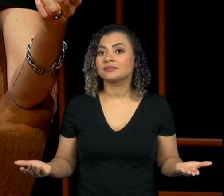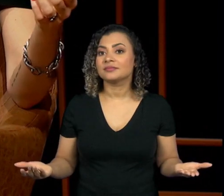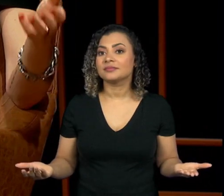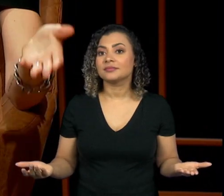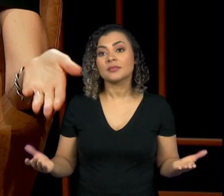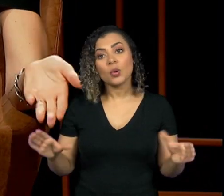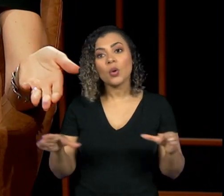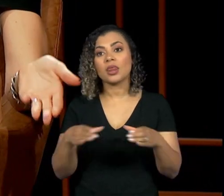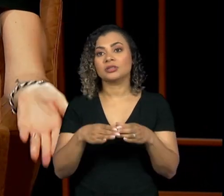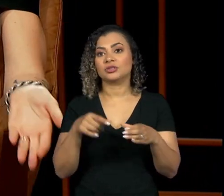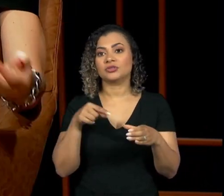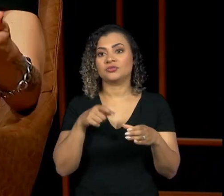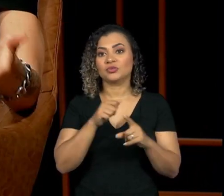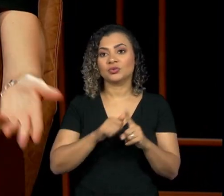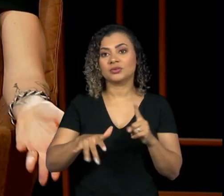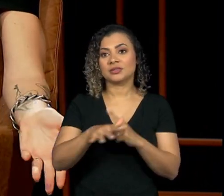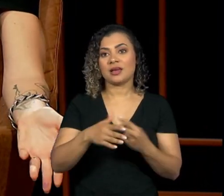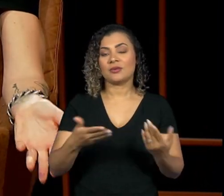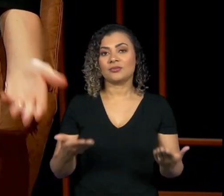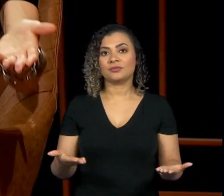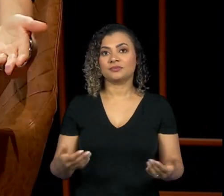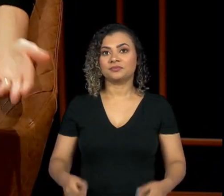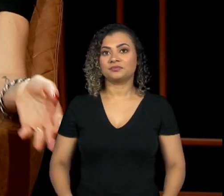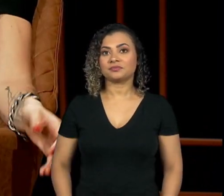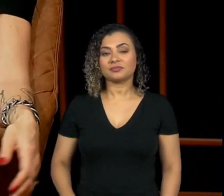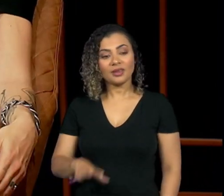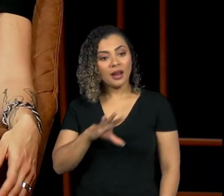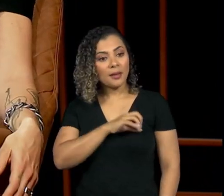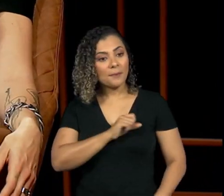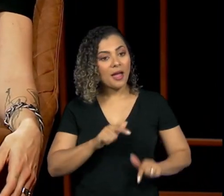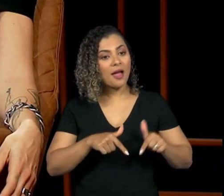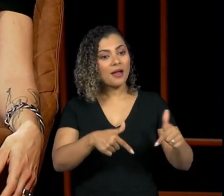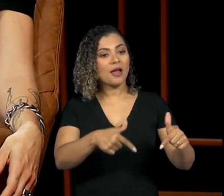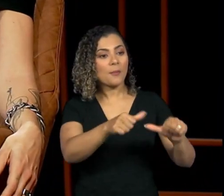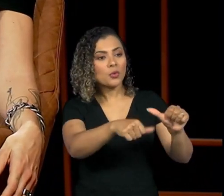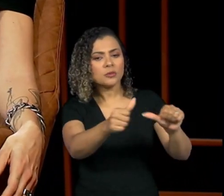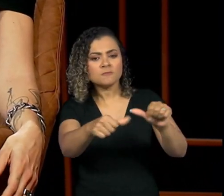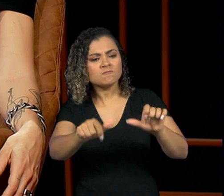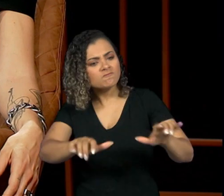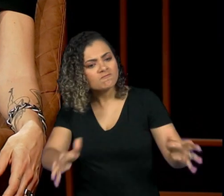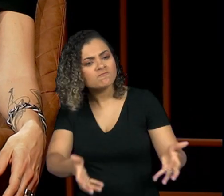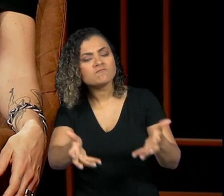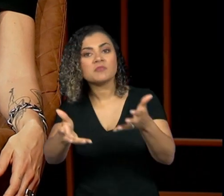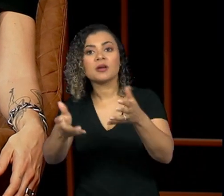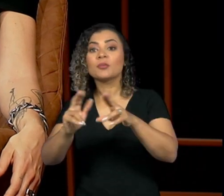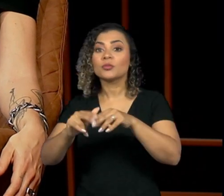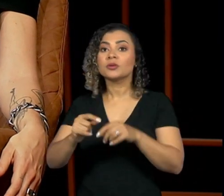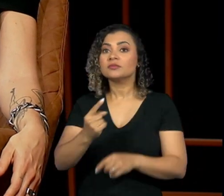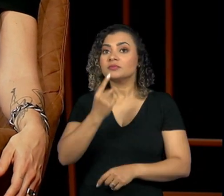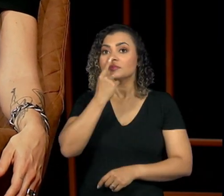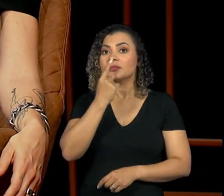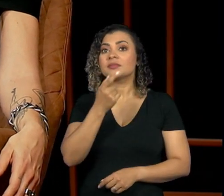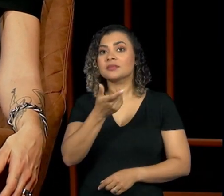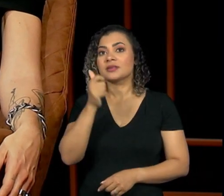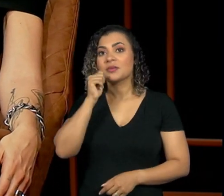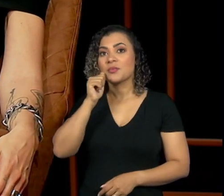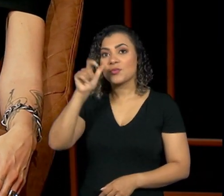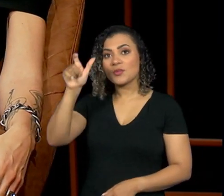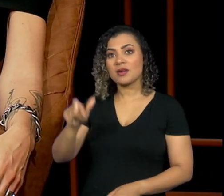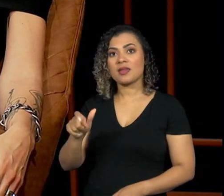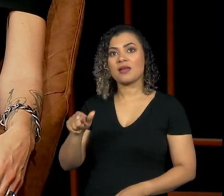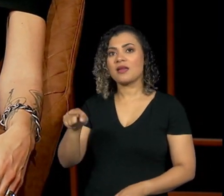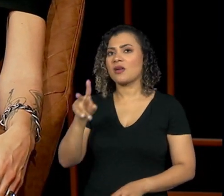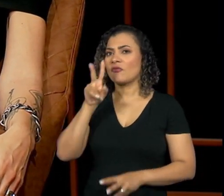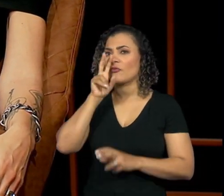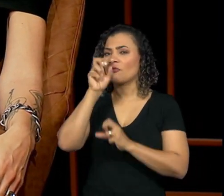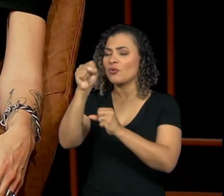Sobre o coletivo, sobre o social, sobre amar e mudar as coisas, né? Então, quando eu tenho essa proximidade com... Essa mulher é uma